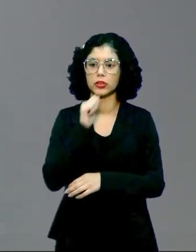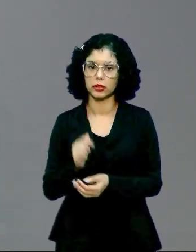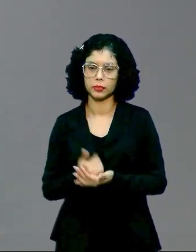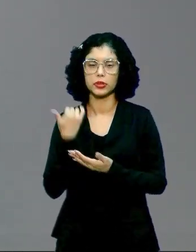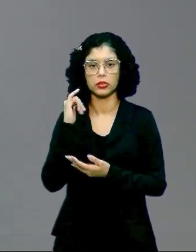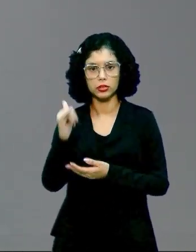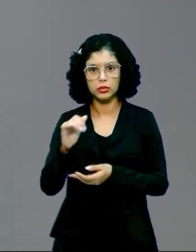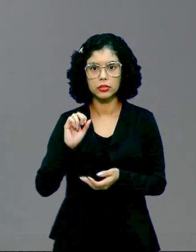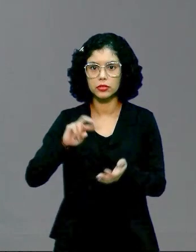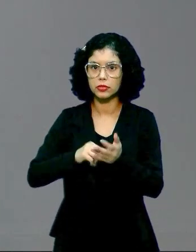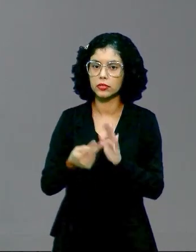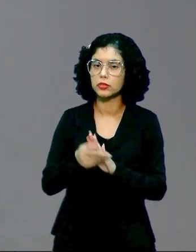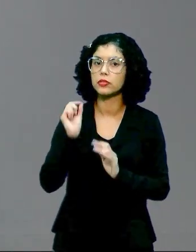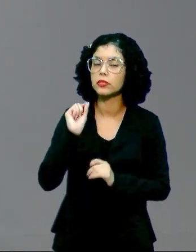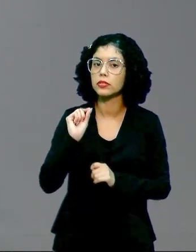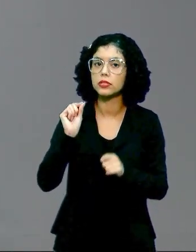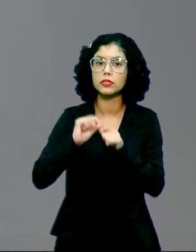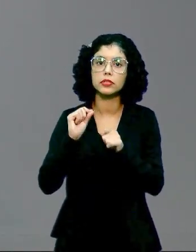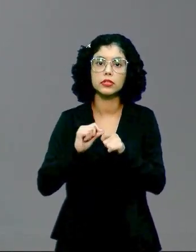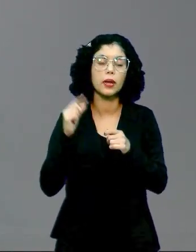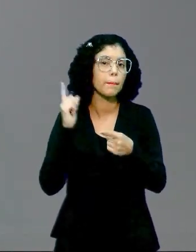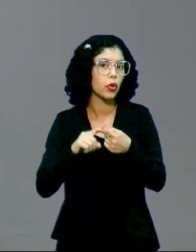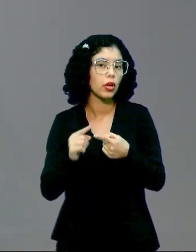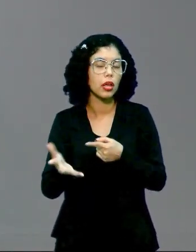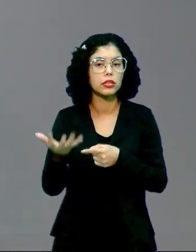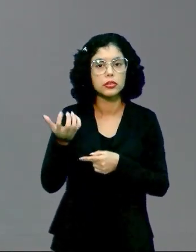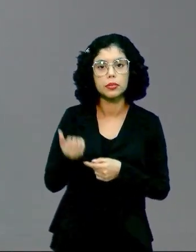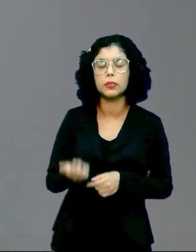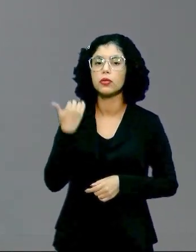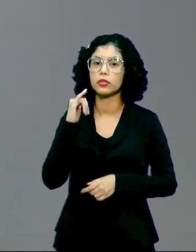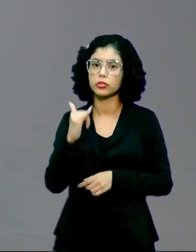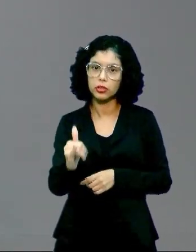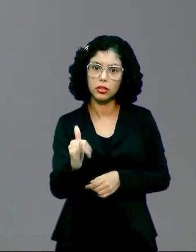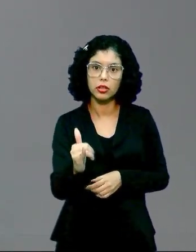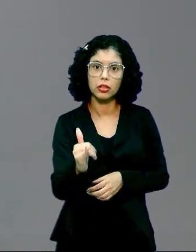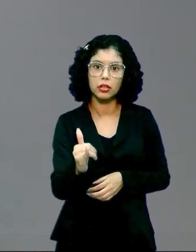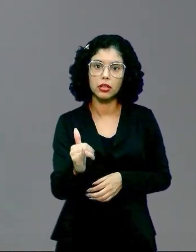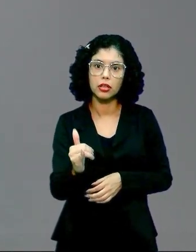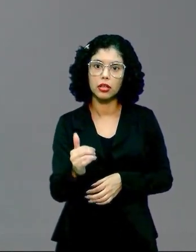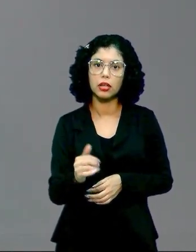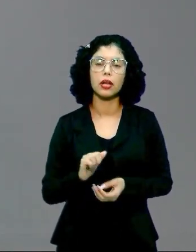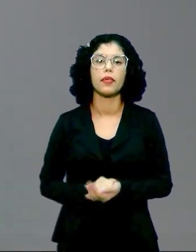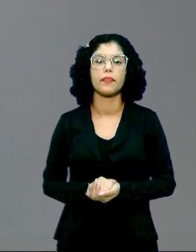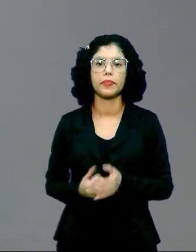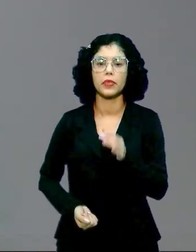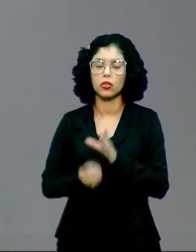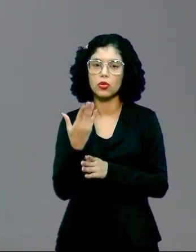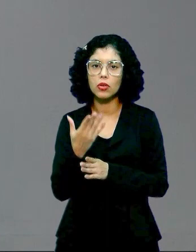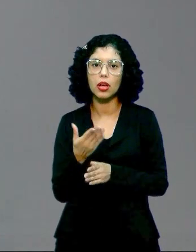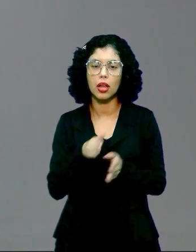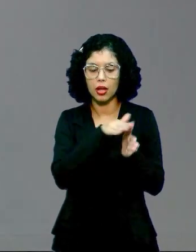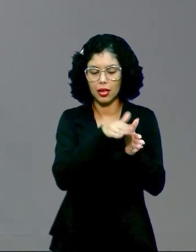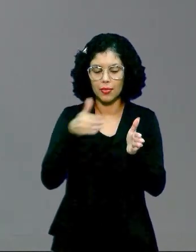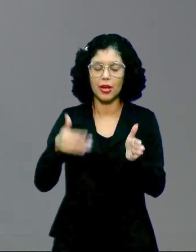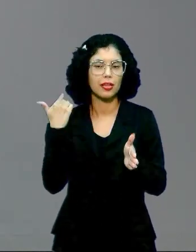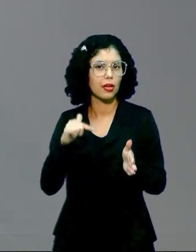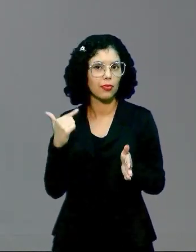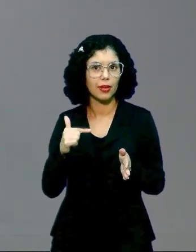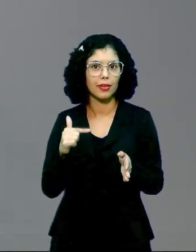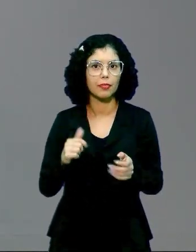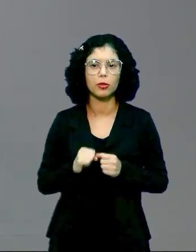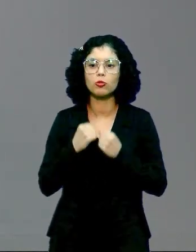mais energética se faz necessário porque ele recebeu energia e a sua camada de origem não tem energia suficiente